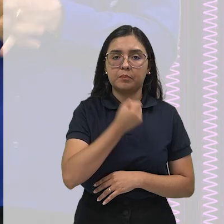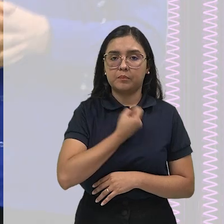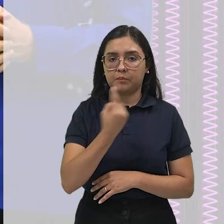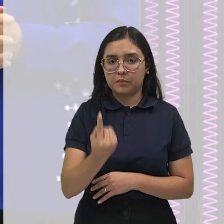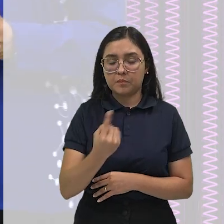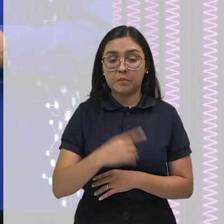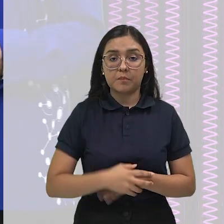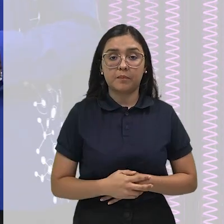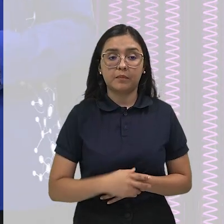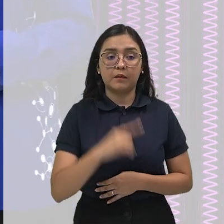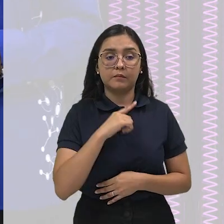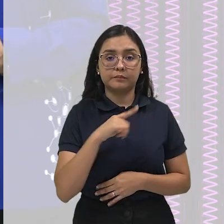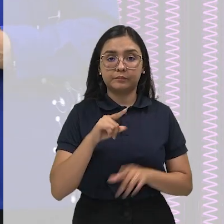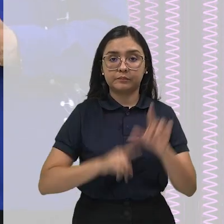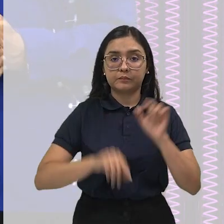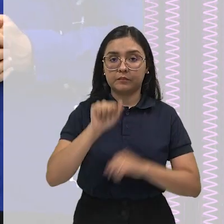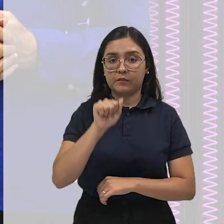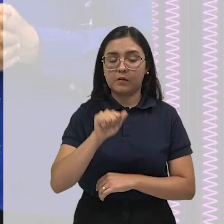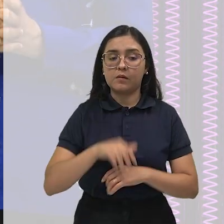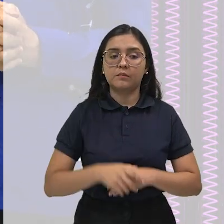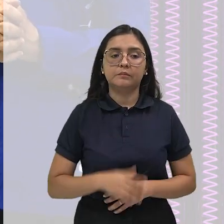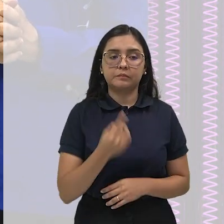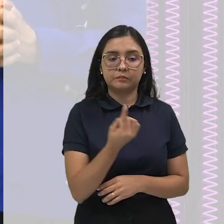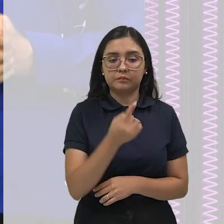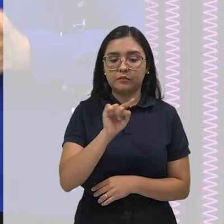olha. Nós temos na letra A,